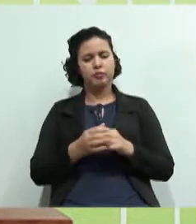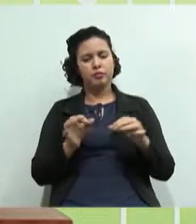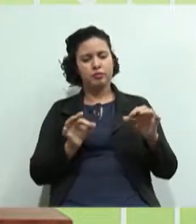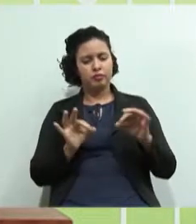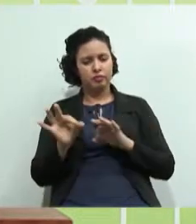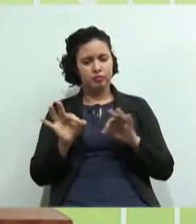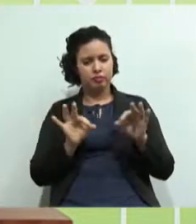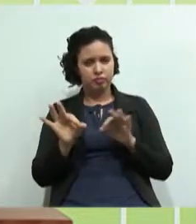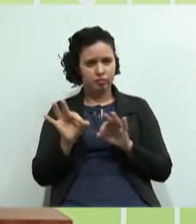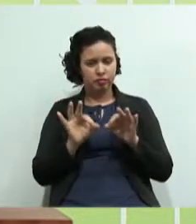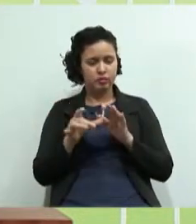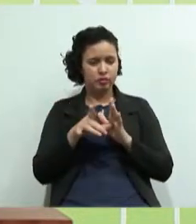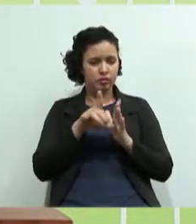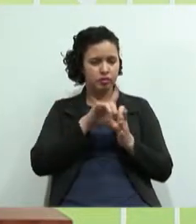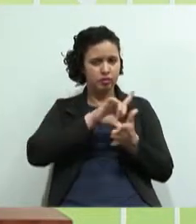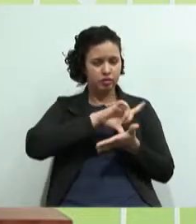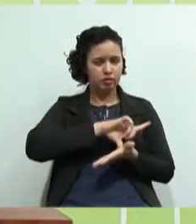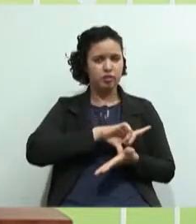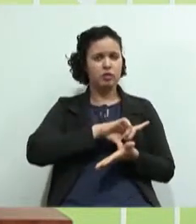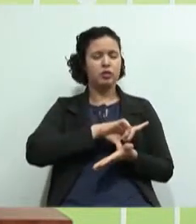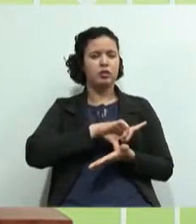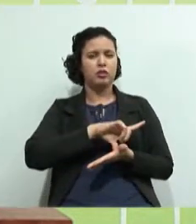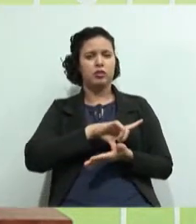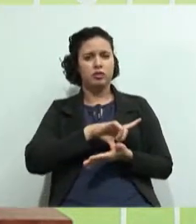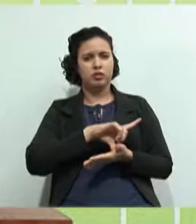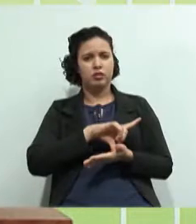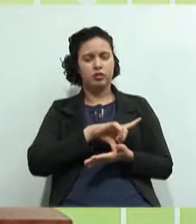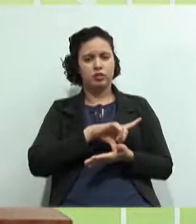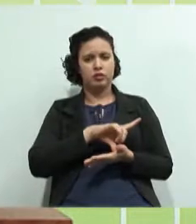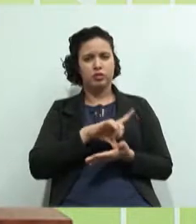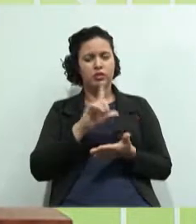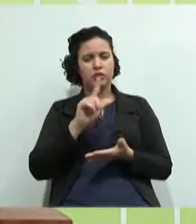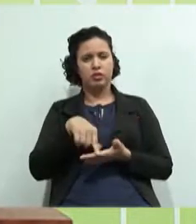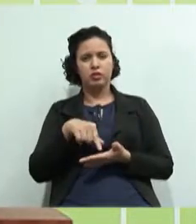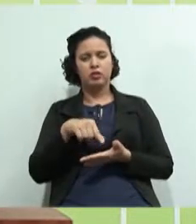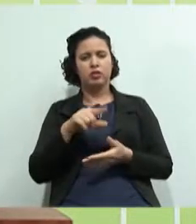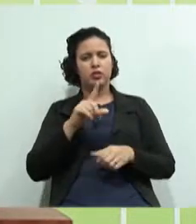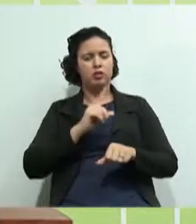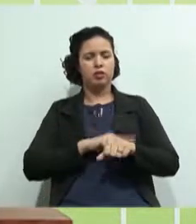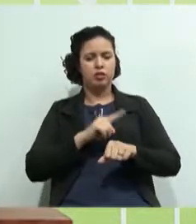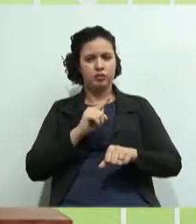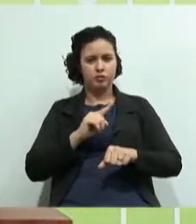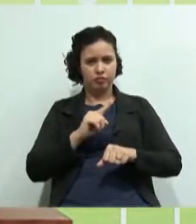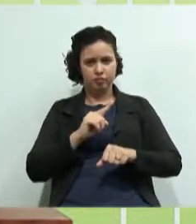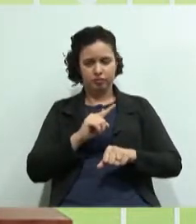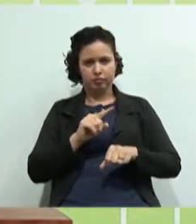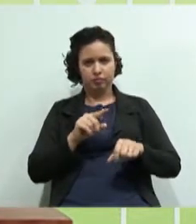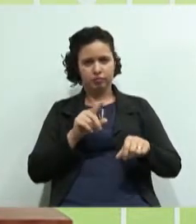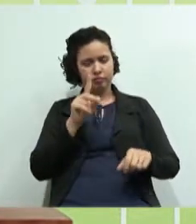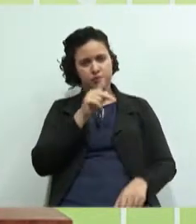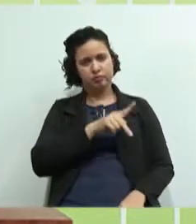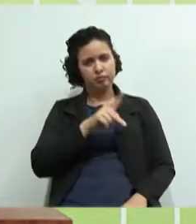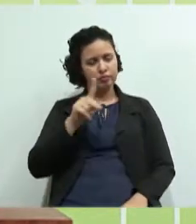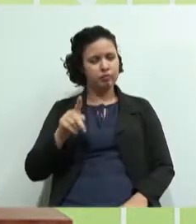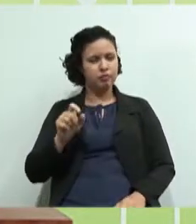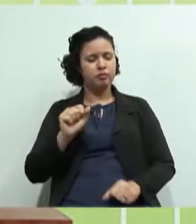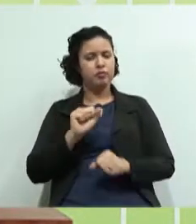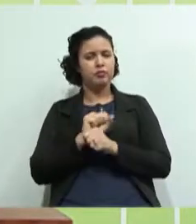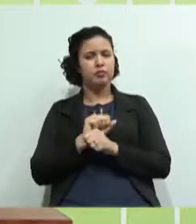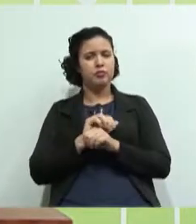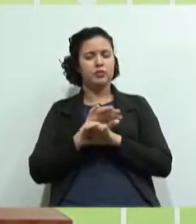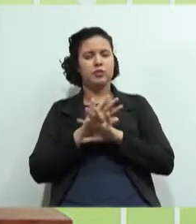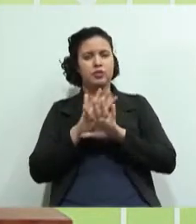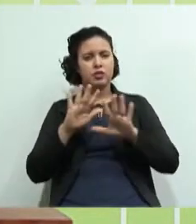ó, é determinar antecipadamente o que será colocado em prática, tá? Como o professor Jorge deixou muito bem claro, as nossas aulas já